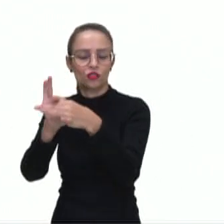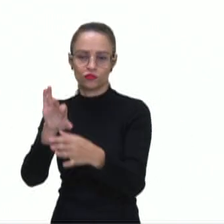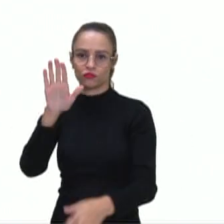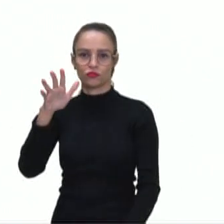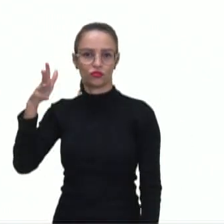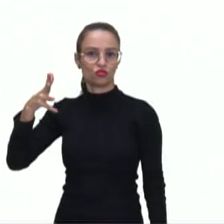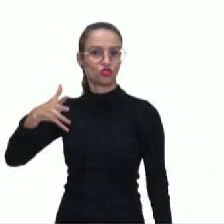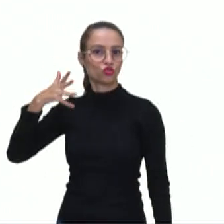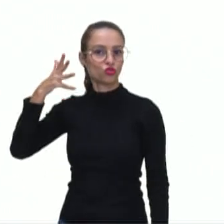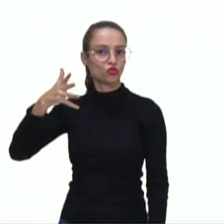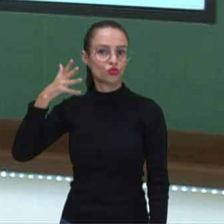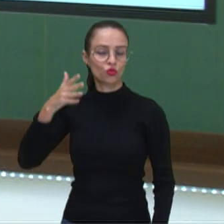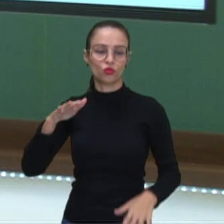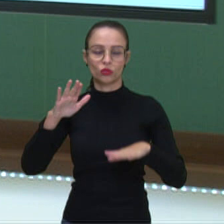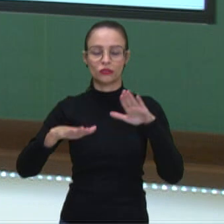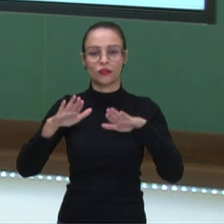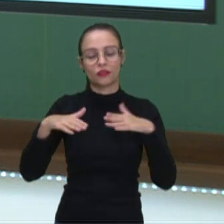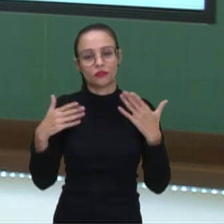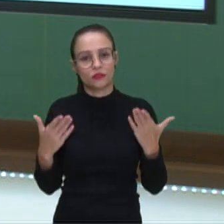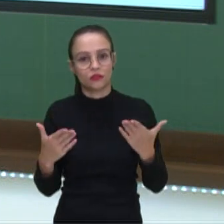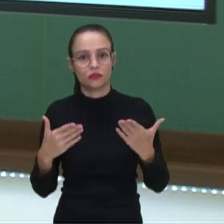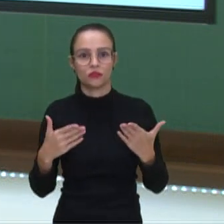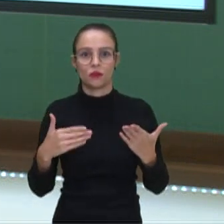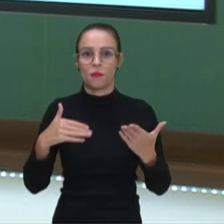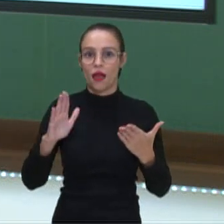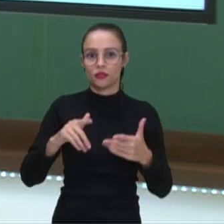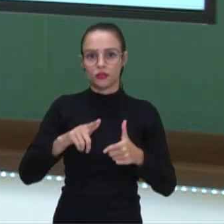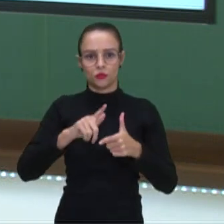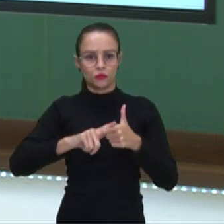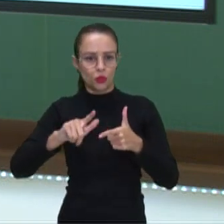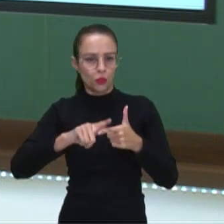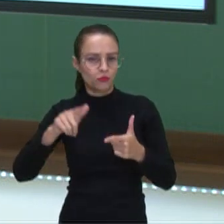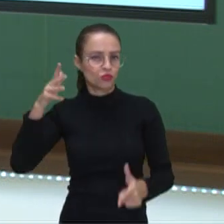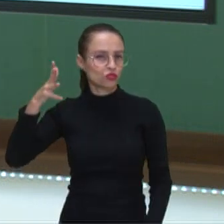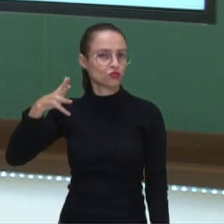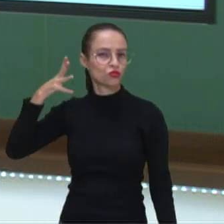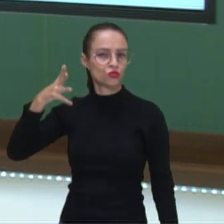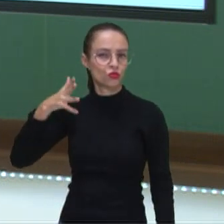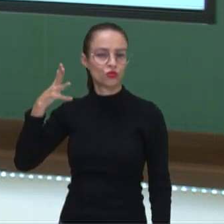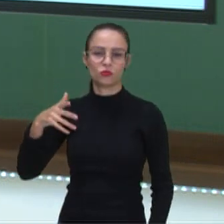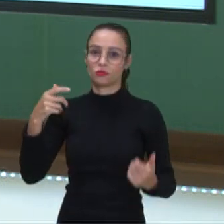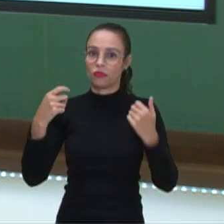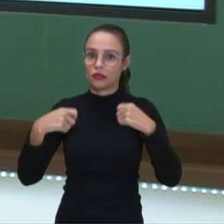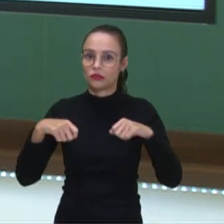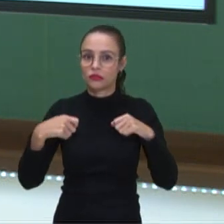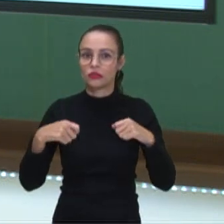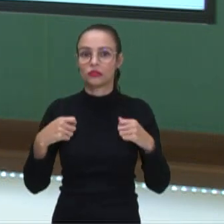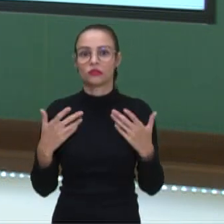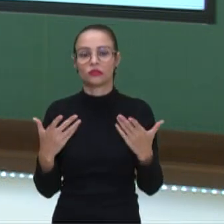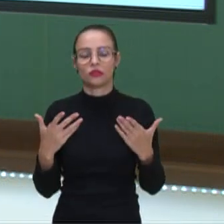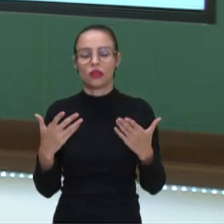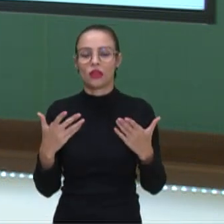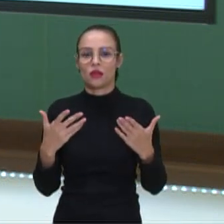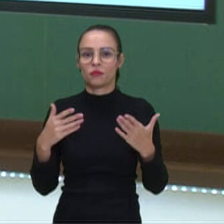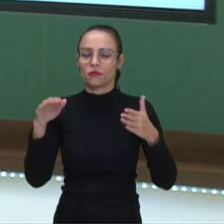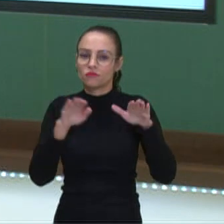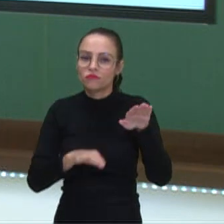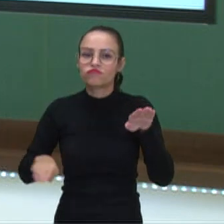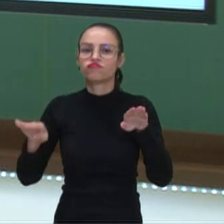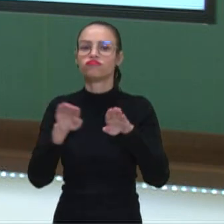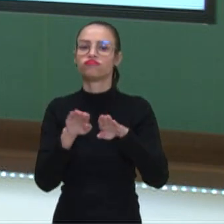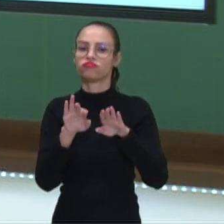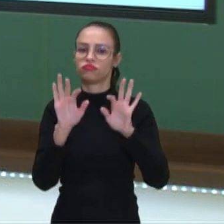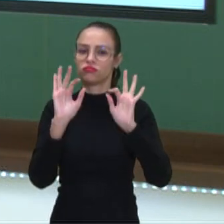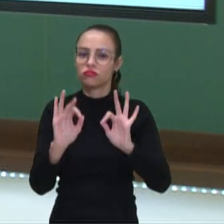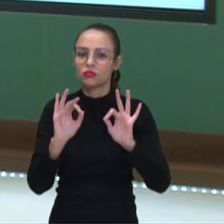discurso em algumas situações ali mais problemáticas, né? Alguns discursos que precisam ser feitos para se restabelecer a ordem, mas